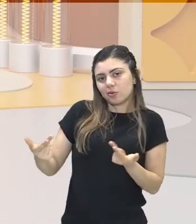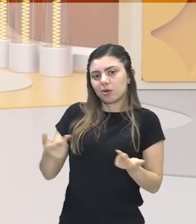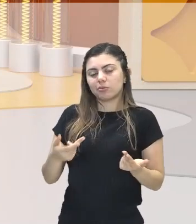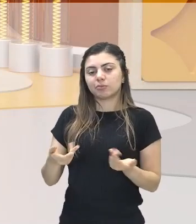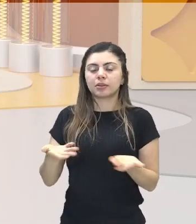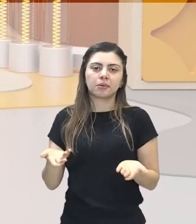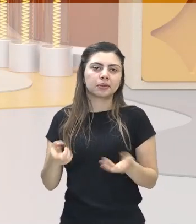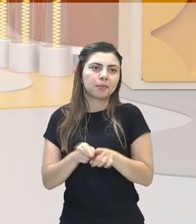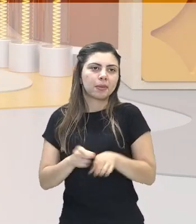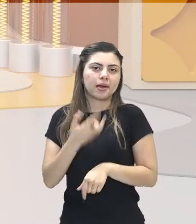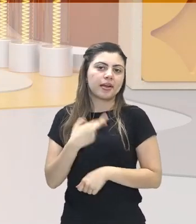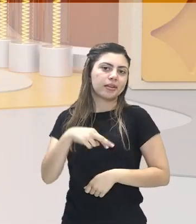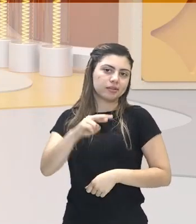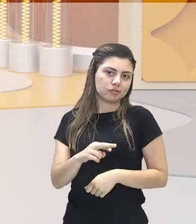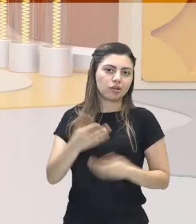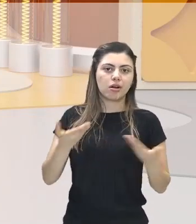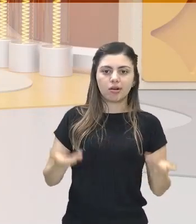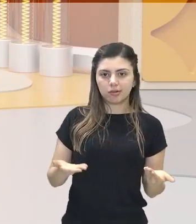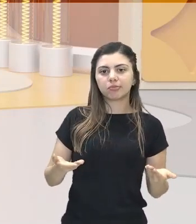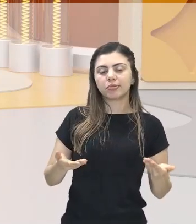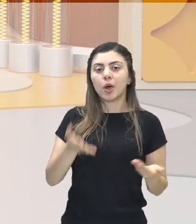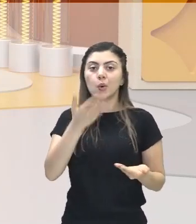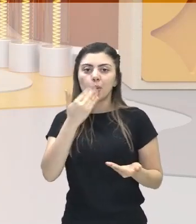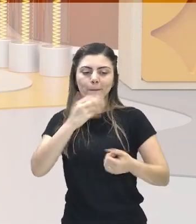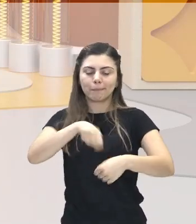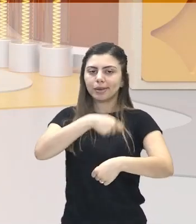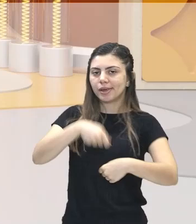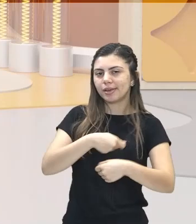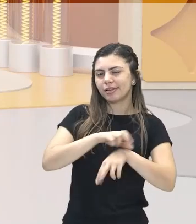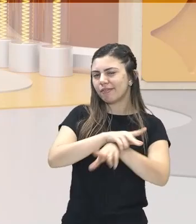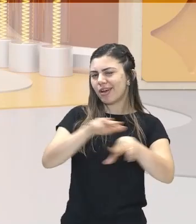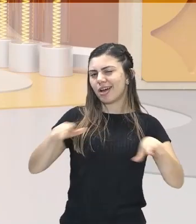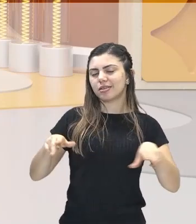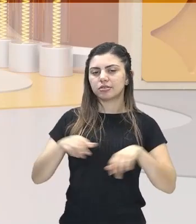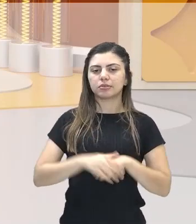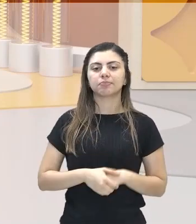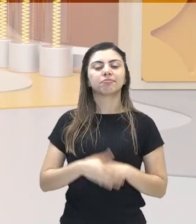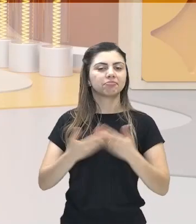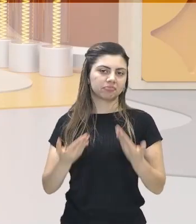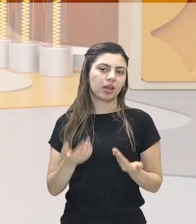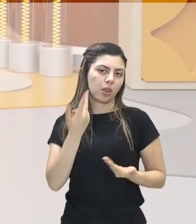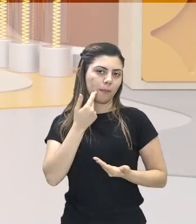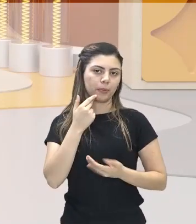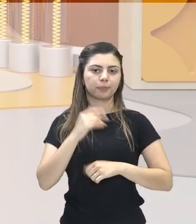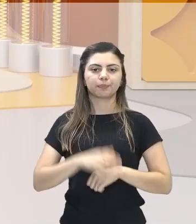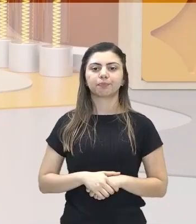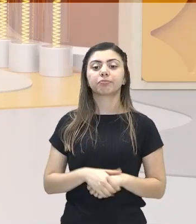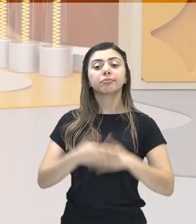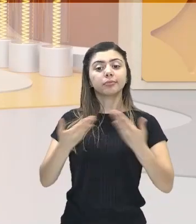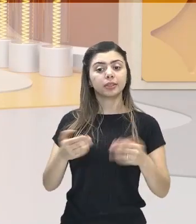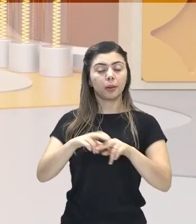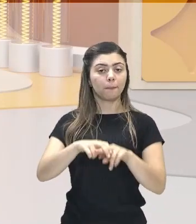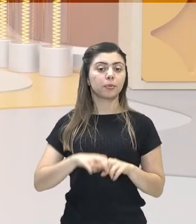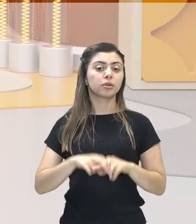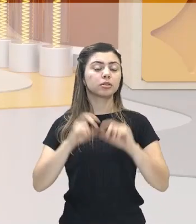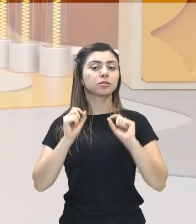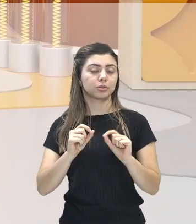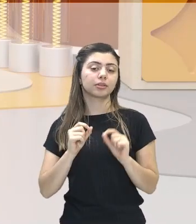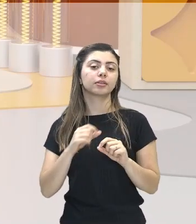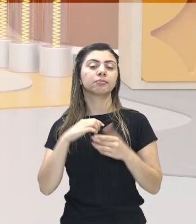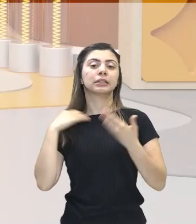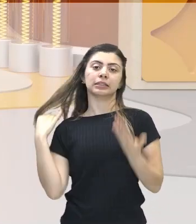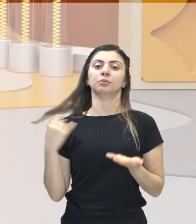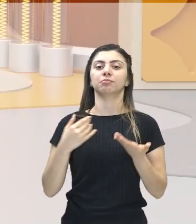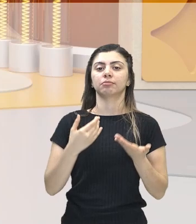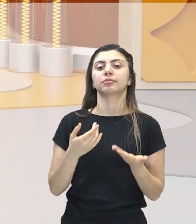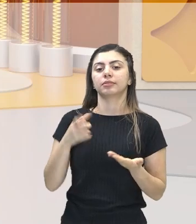da religião, né? A questão das comidas, etc. Né? É sempre muito comum. É por isso, por causa dessa